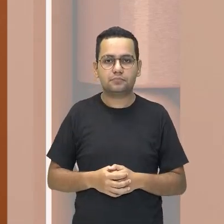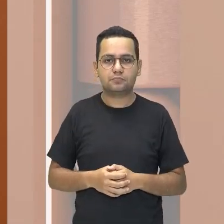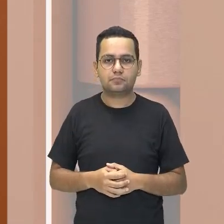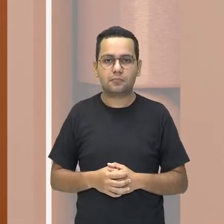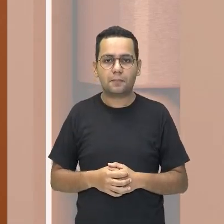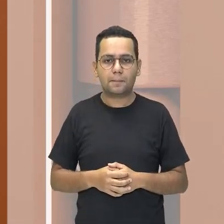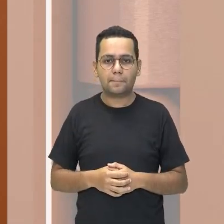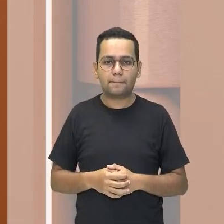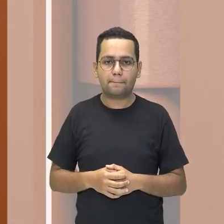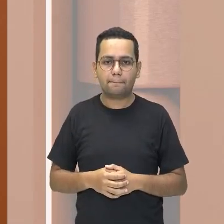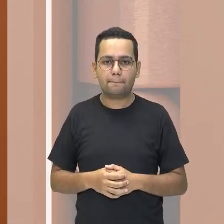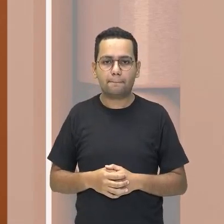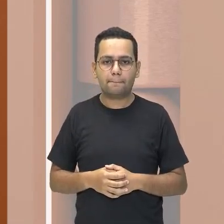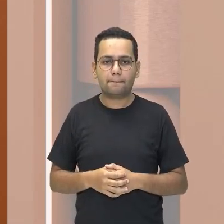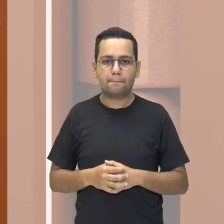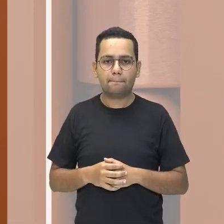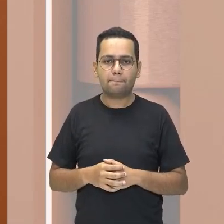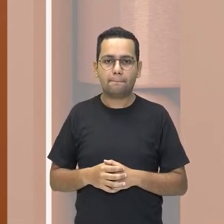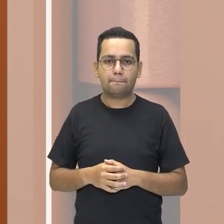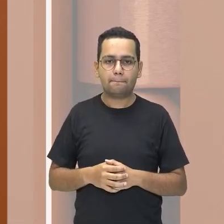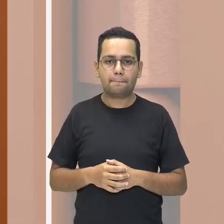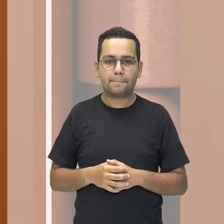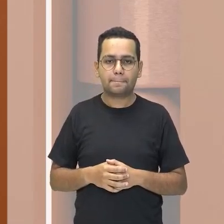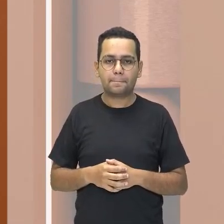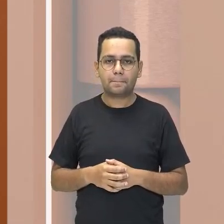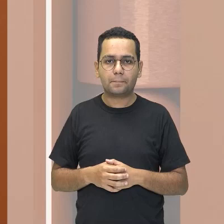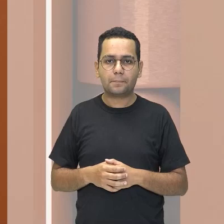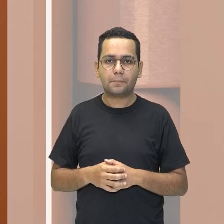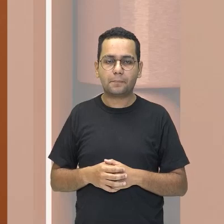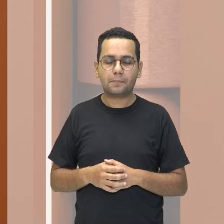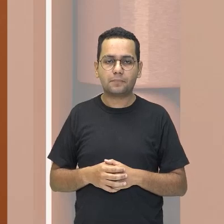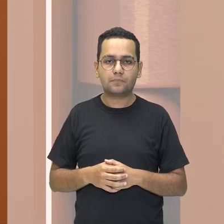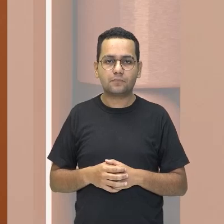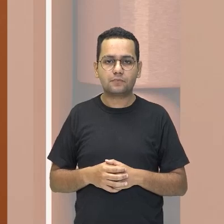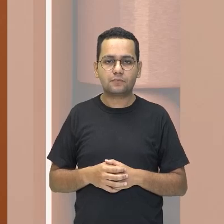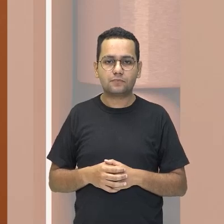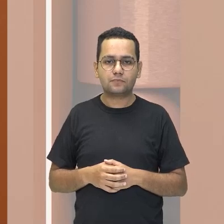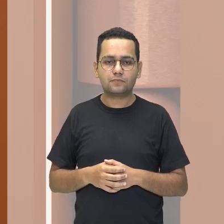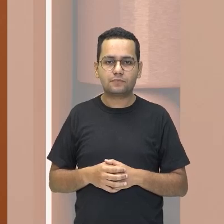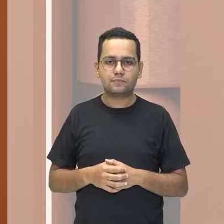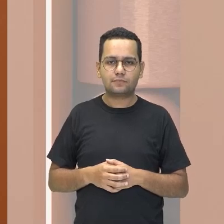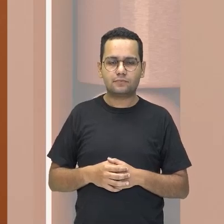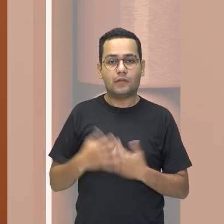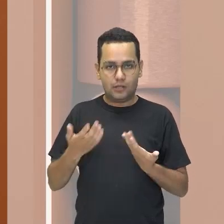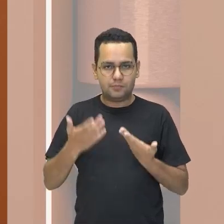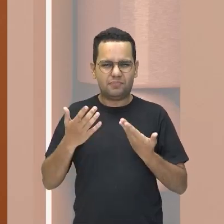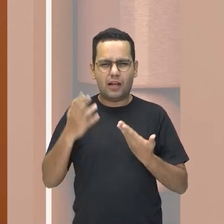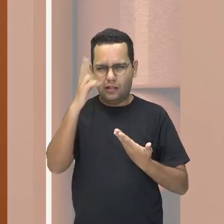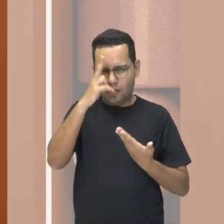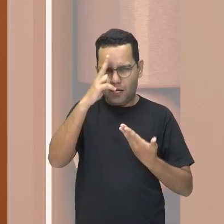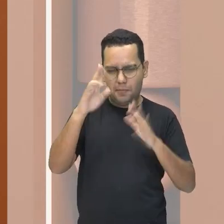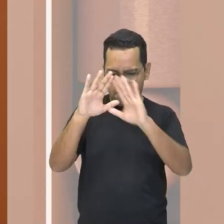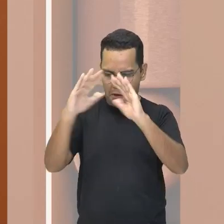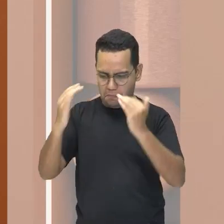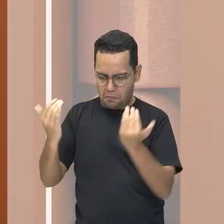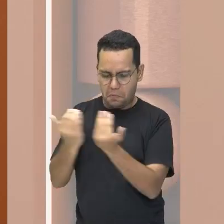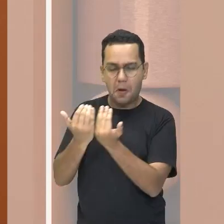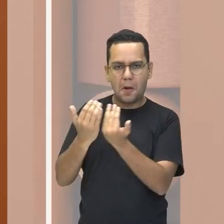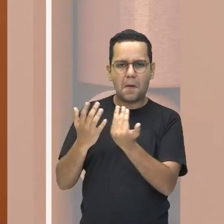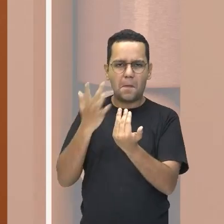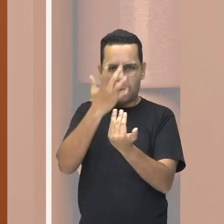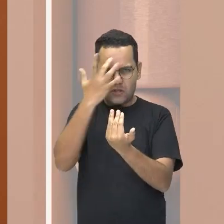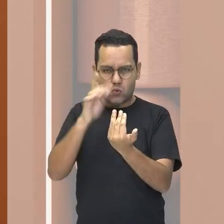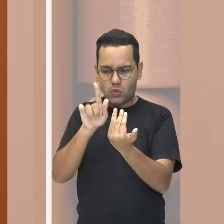que foi um médico, líder ali das experiências que os nazistas estavam fazendo, que foi o Joseph Mengele.